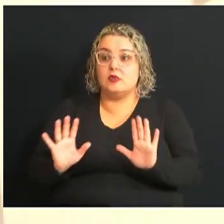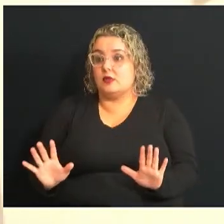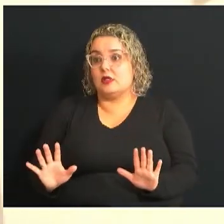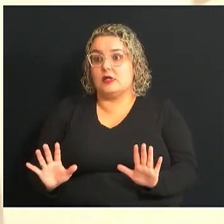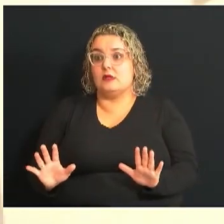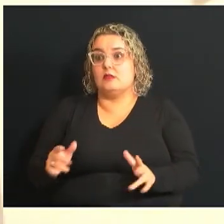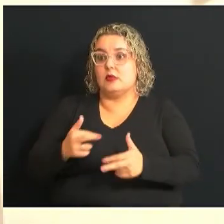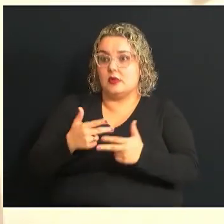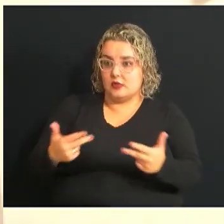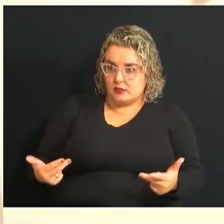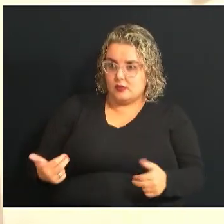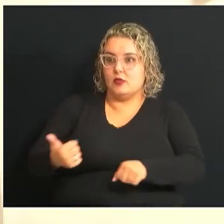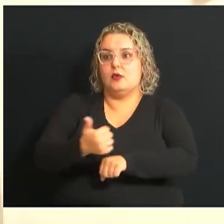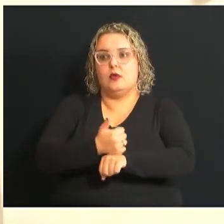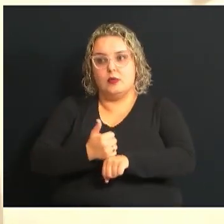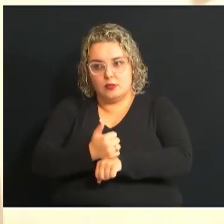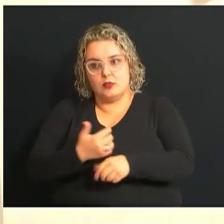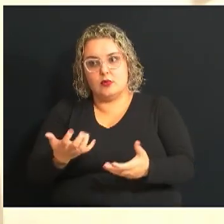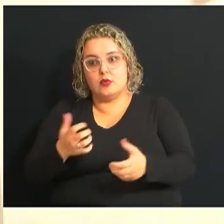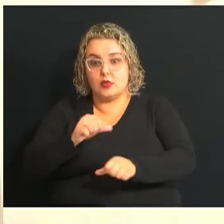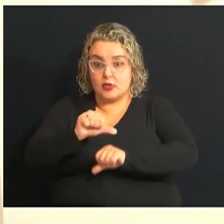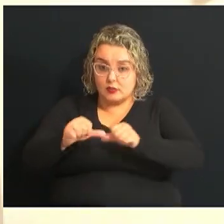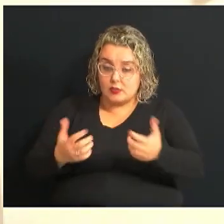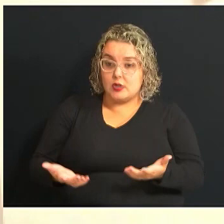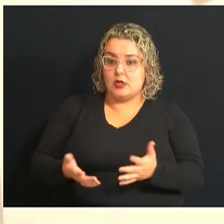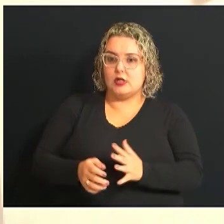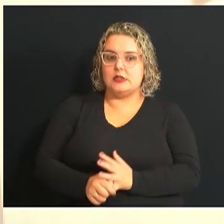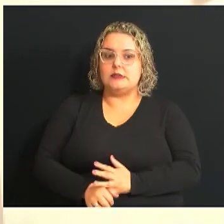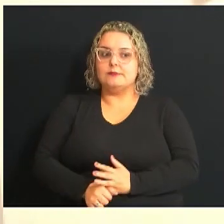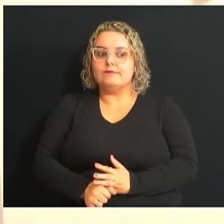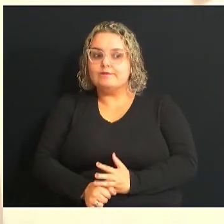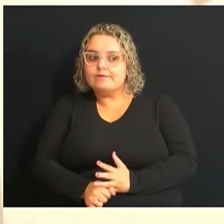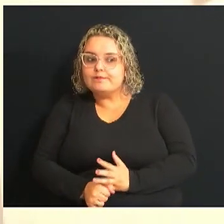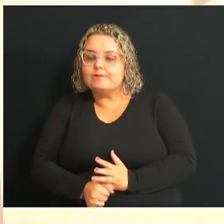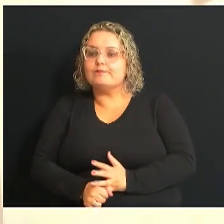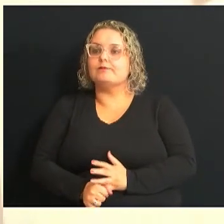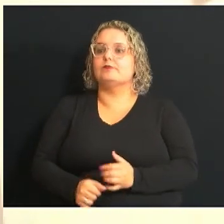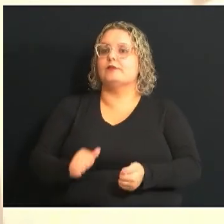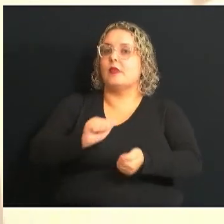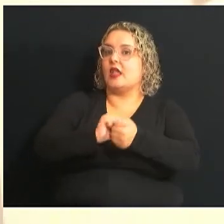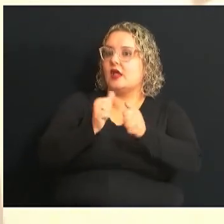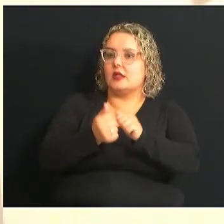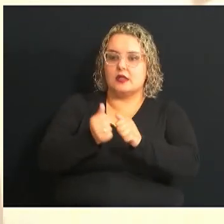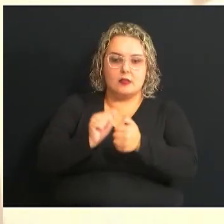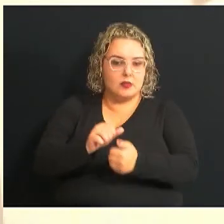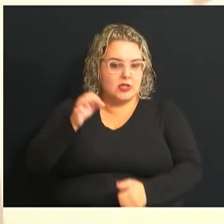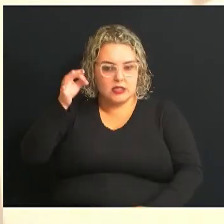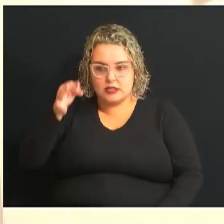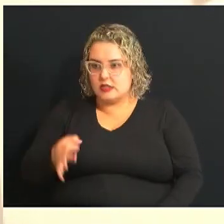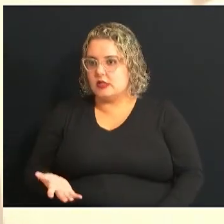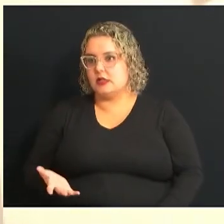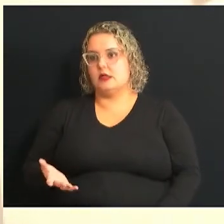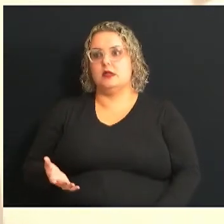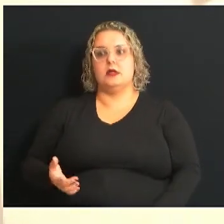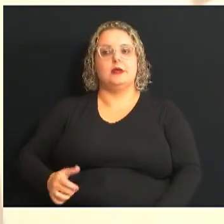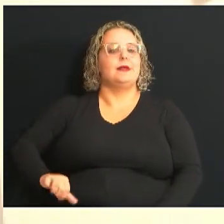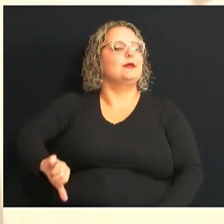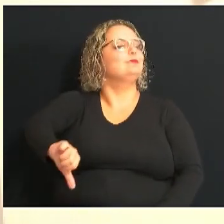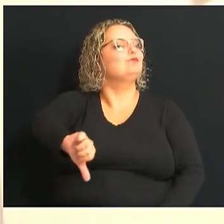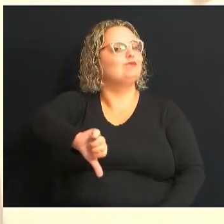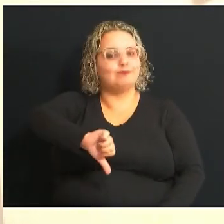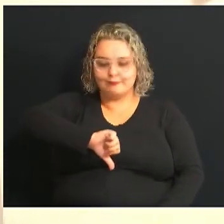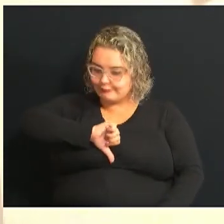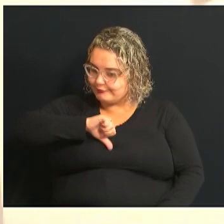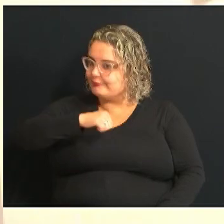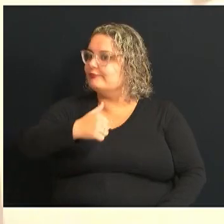coisas. O profissional eu queria mudar, mas então eu tive que me adaptar, sem dúvida, e aí muita resiliência, eu acho, da